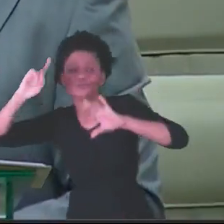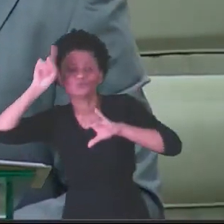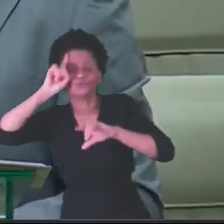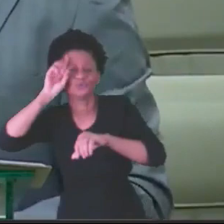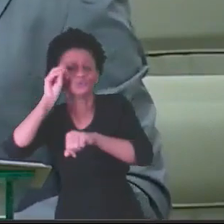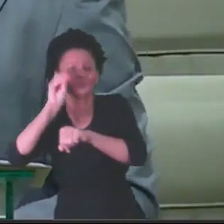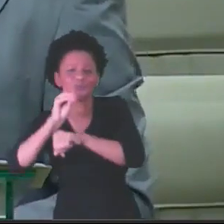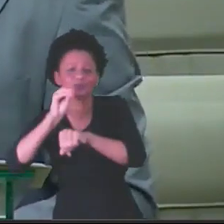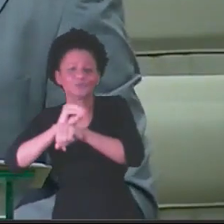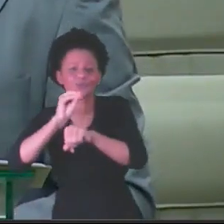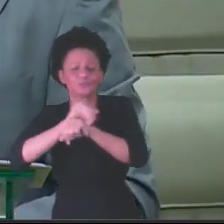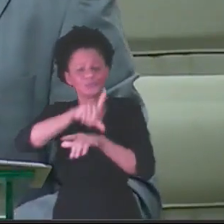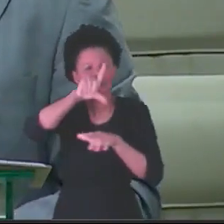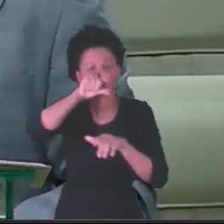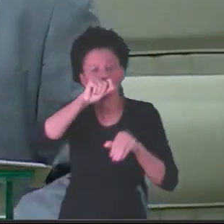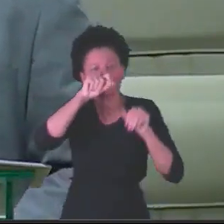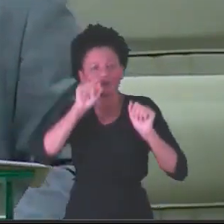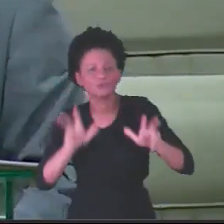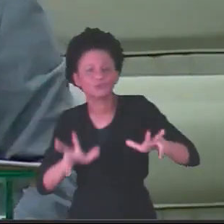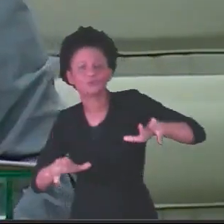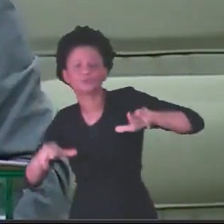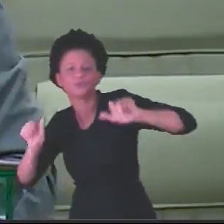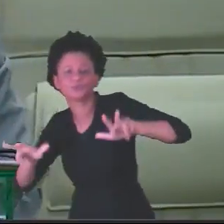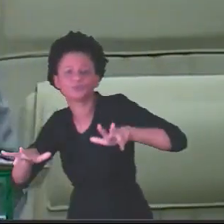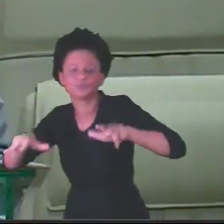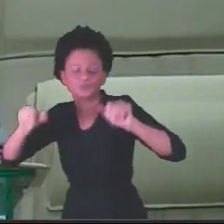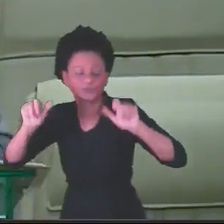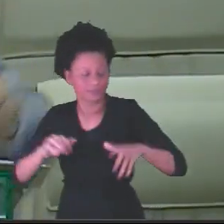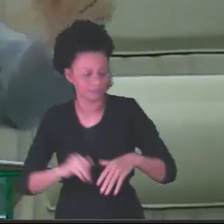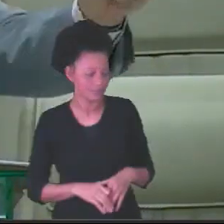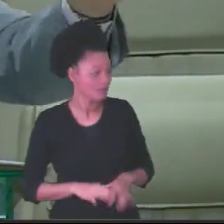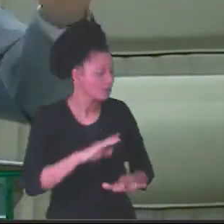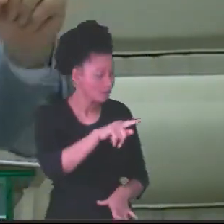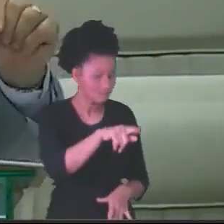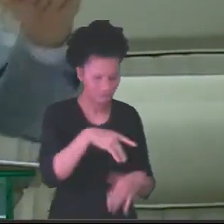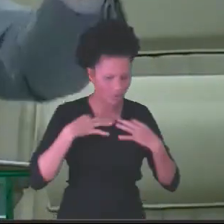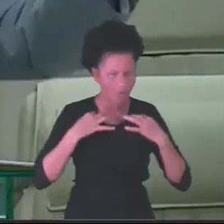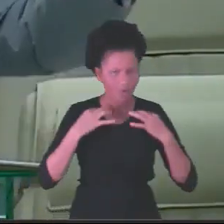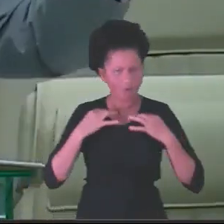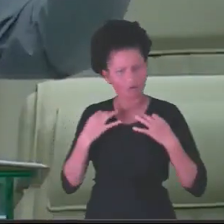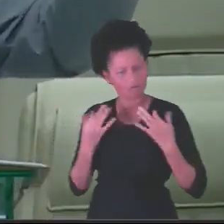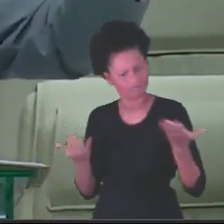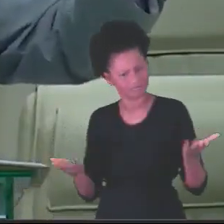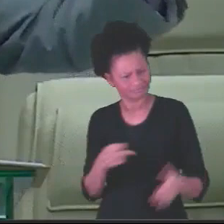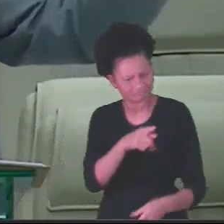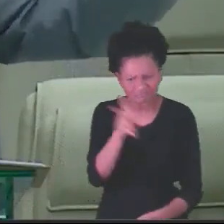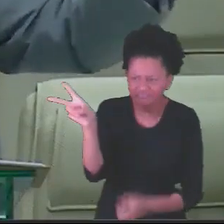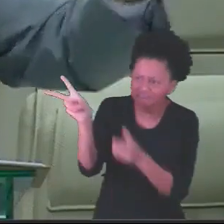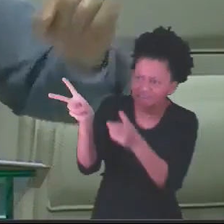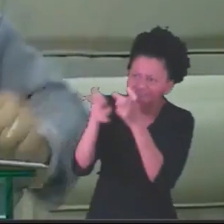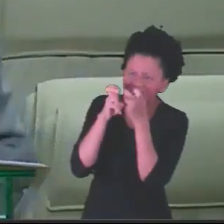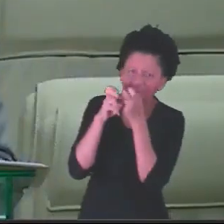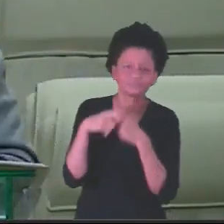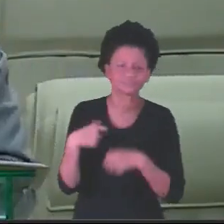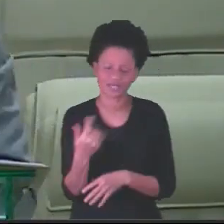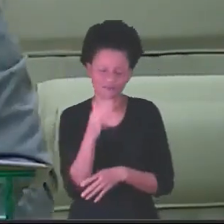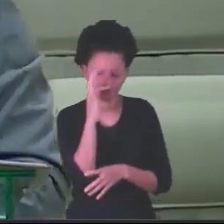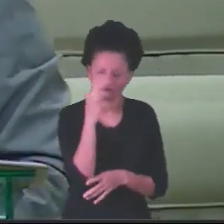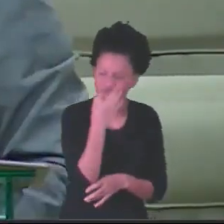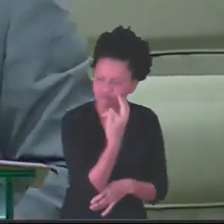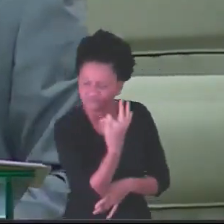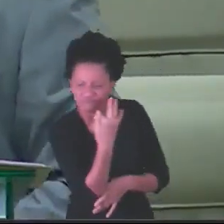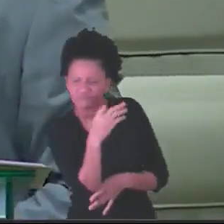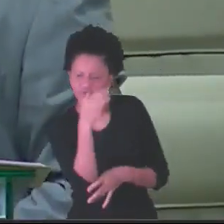dias com relação à vestimenta e jesus disse vocês deveriam observar mais os lírios do